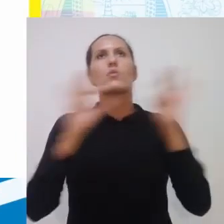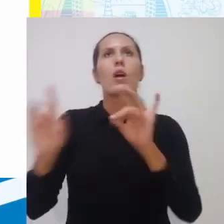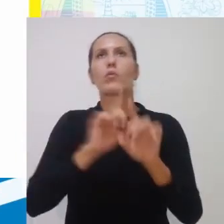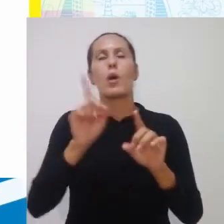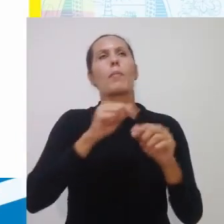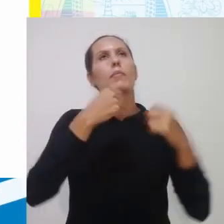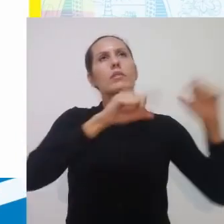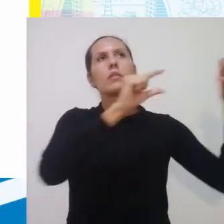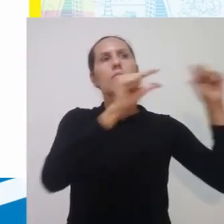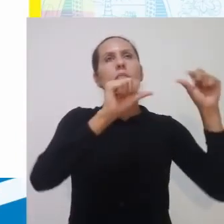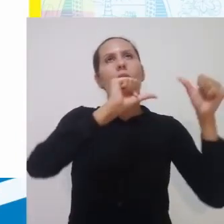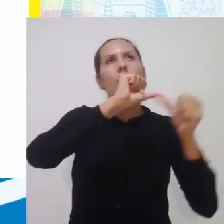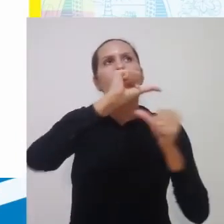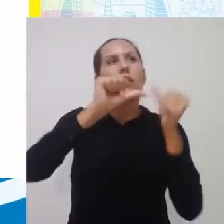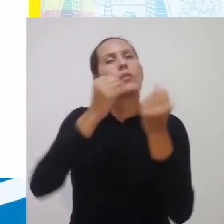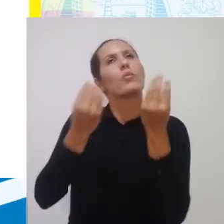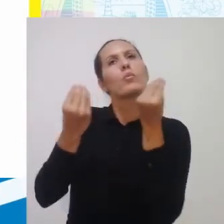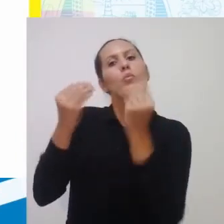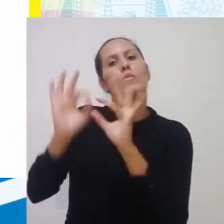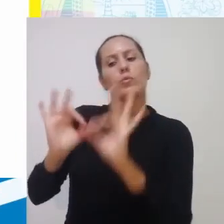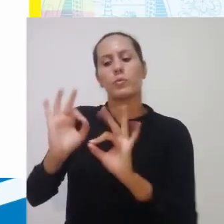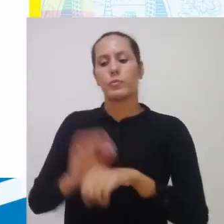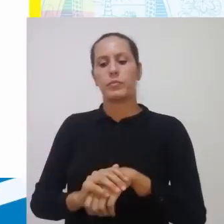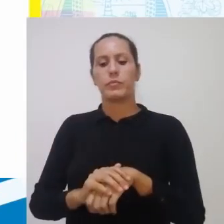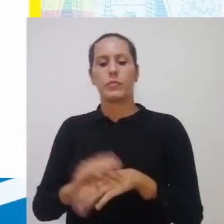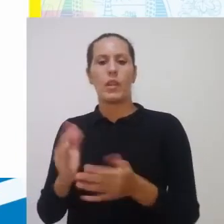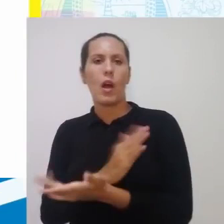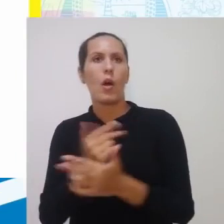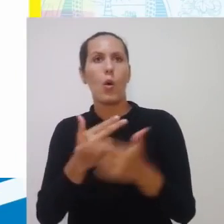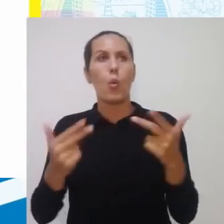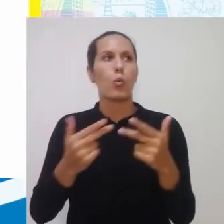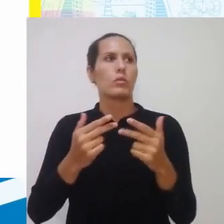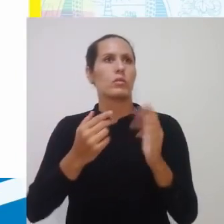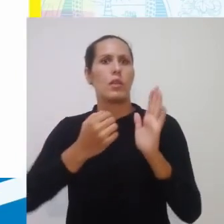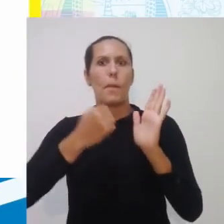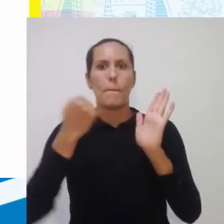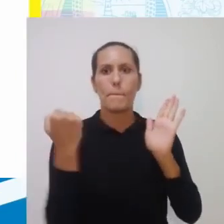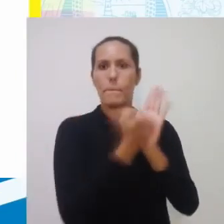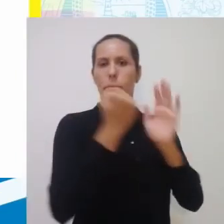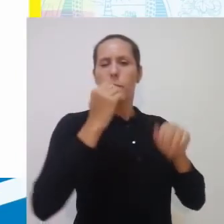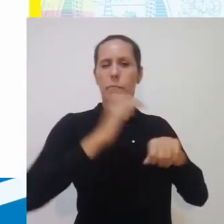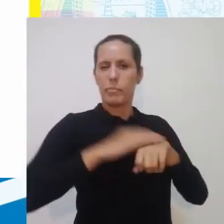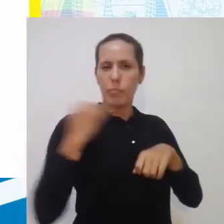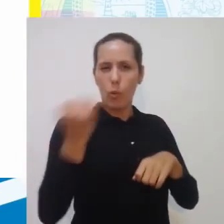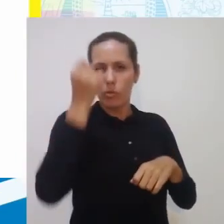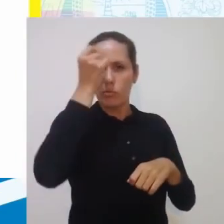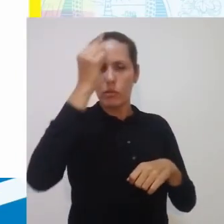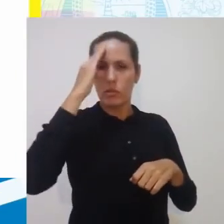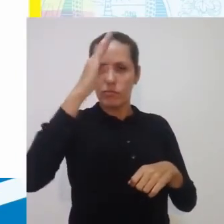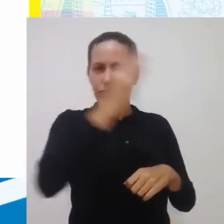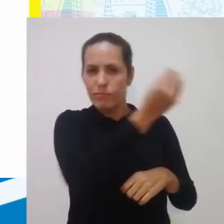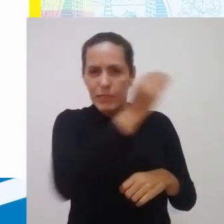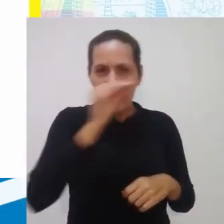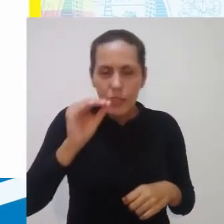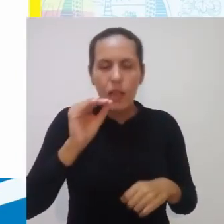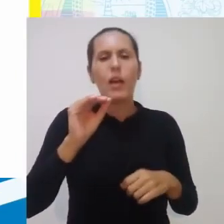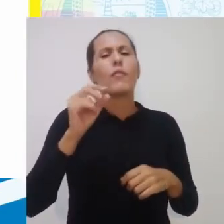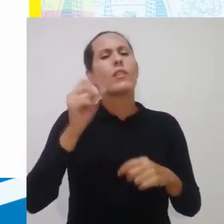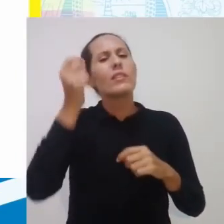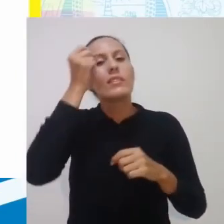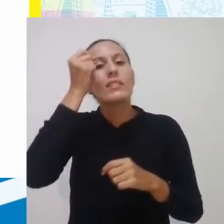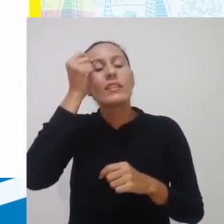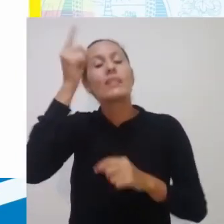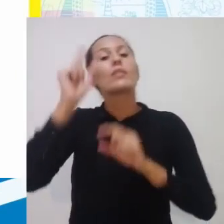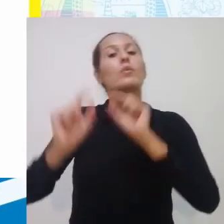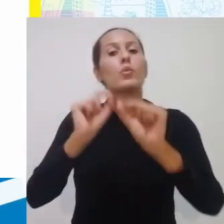mas sim reescrevê-las. Se for inevitável e se forem expressões marcantes para a ideia central, o ideal é